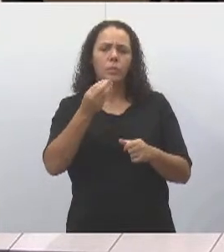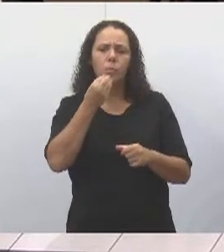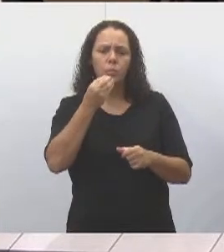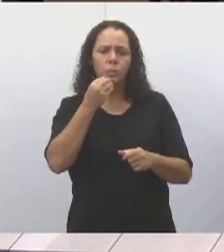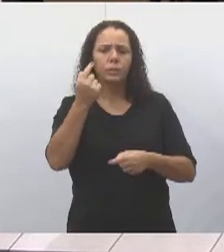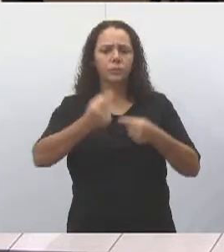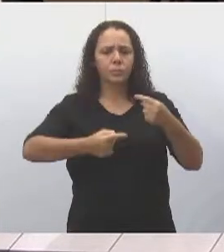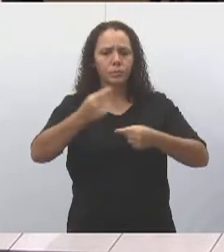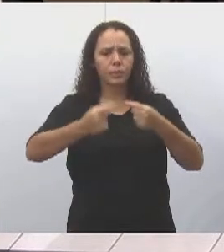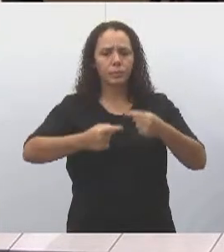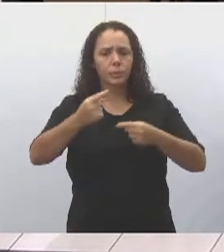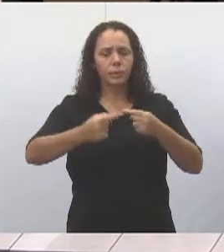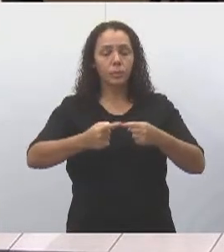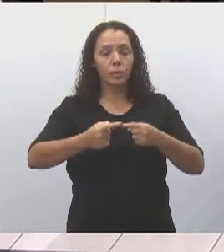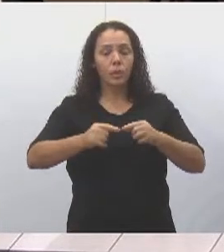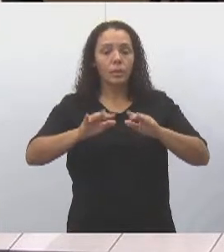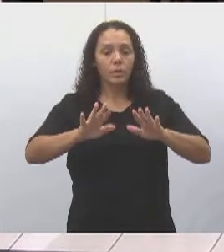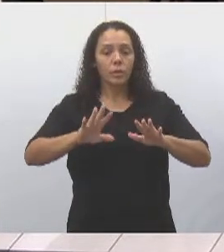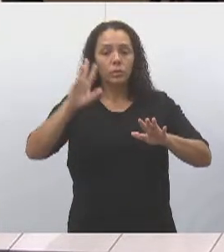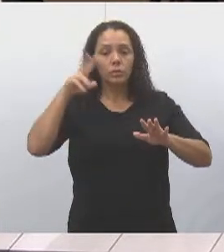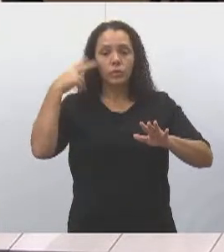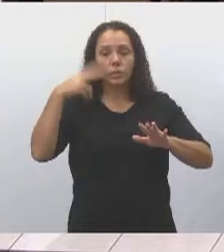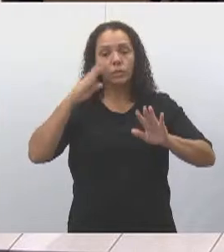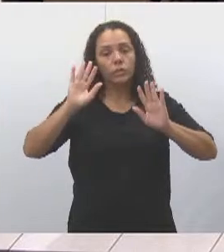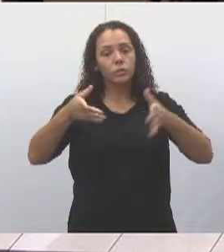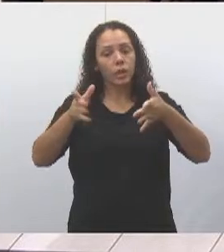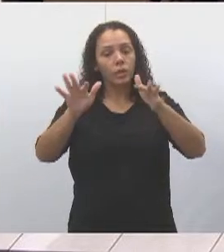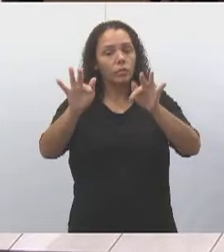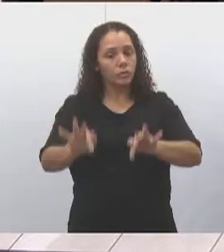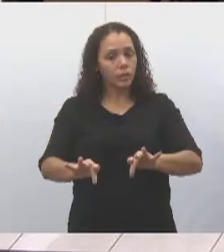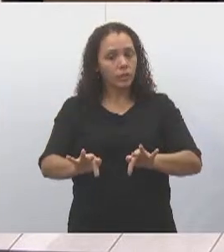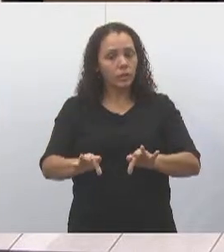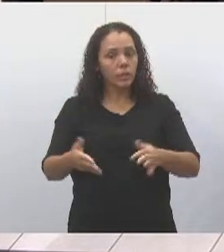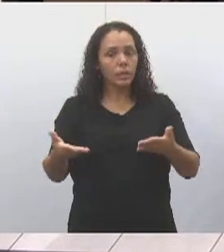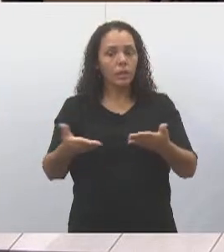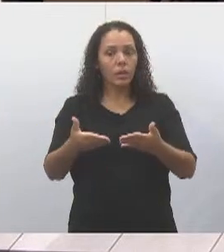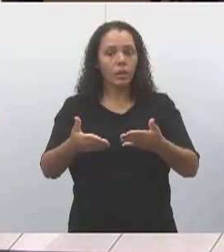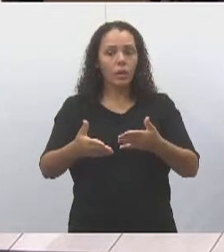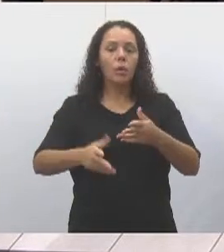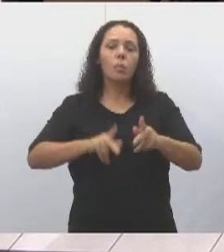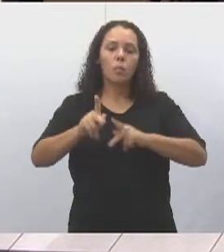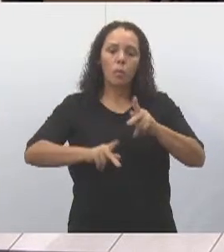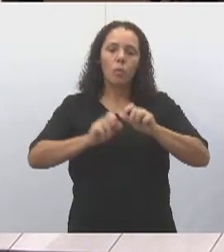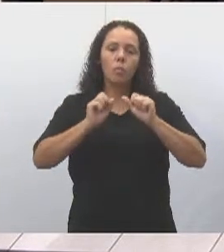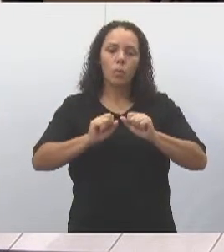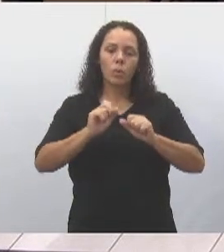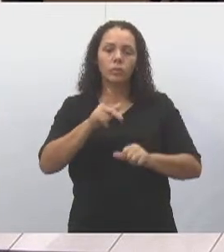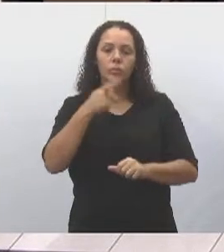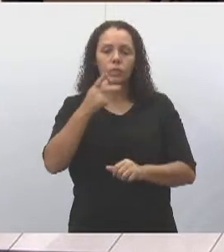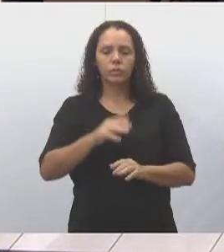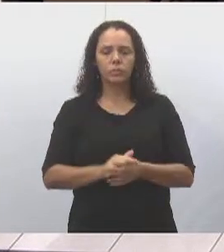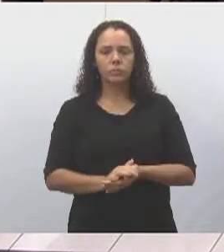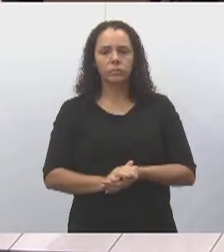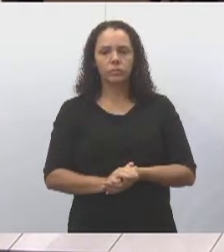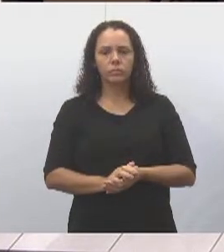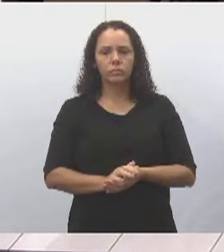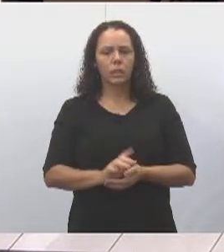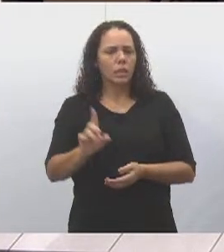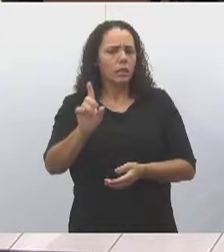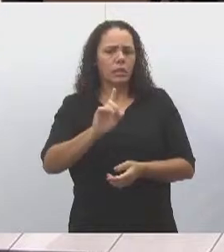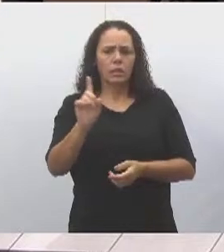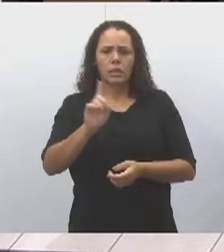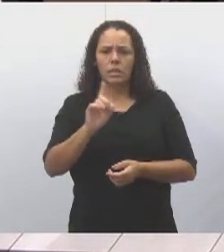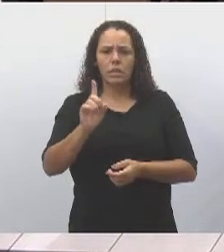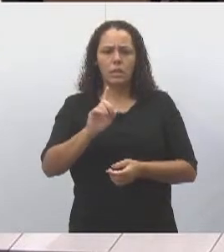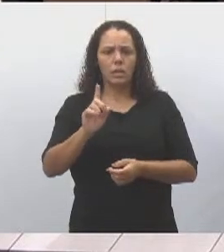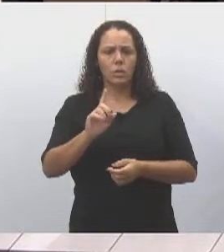como encerrou já dos vereadores, a gente abre então para a população. Não encerrou, porque está aberto para os vereadores ainda. Não. Quem